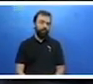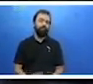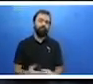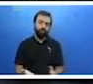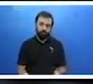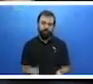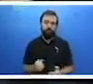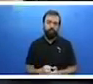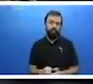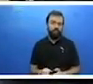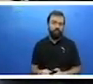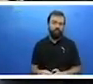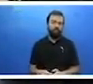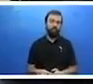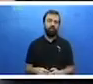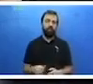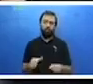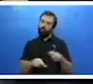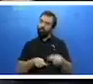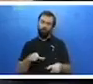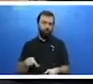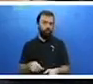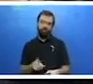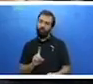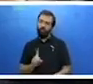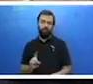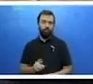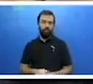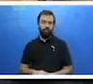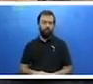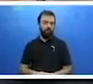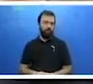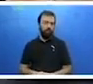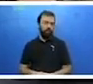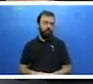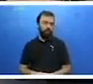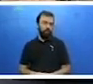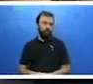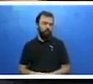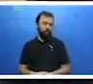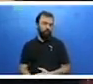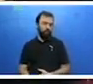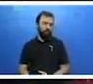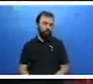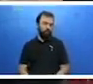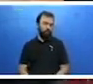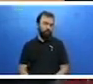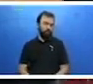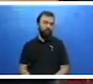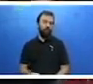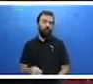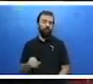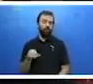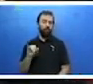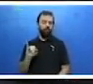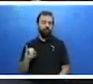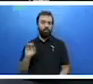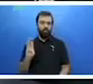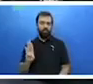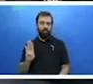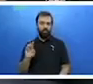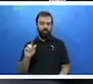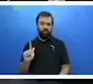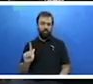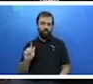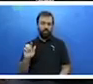então não houve outras alterações, mas para se adequar às mudanças do país, o IBGE pode